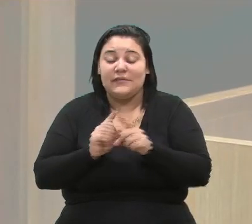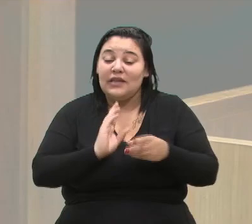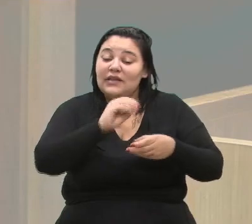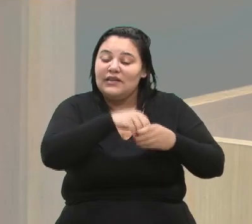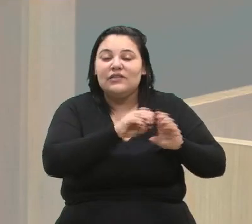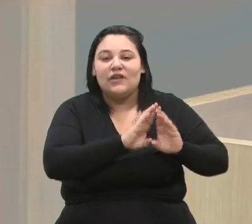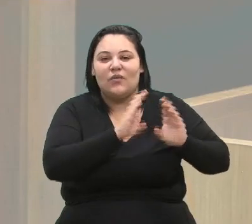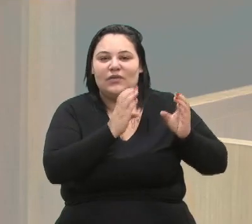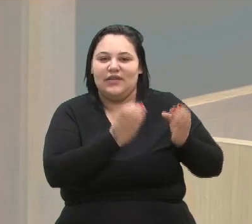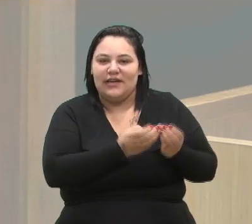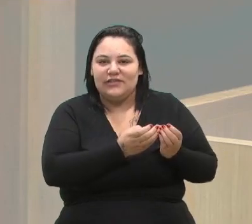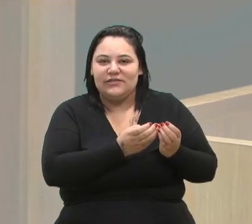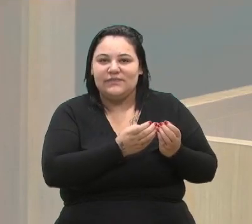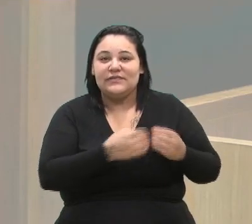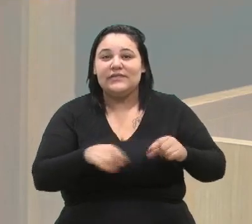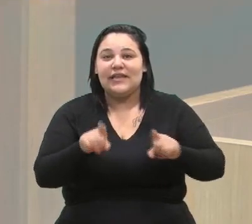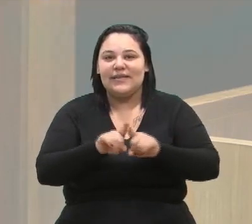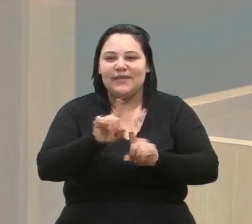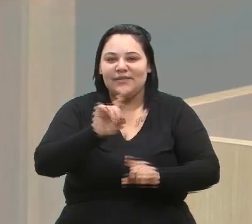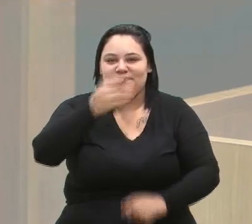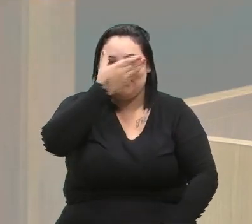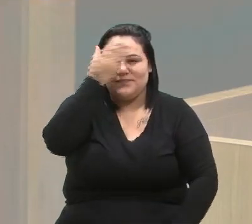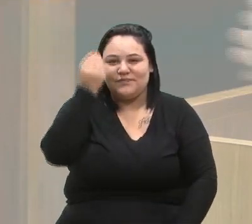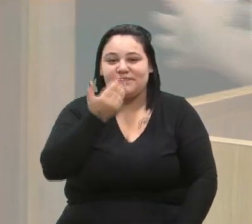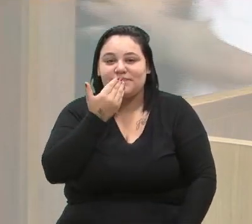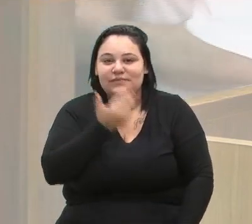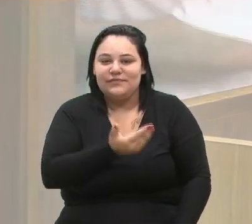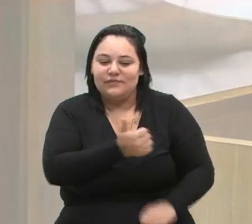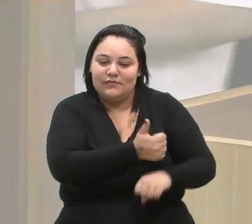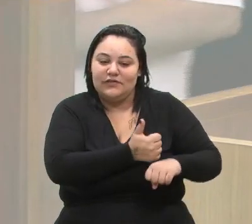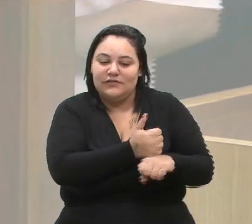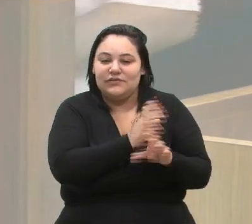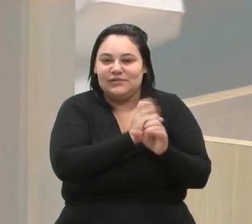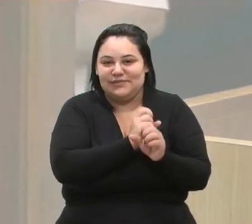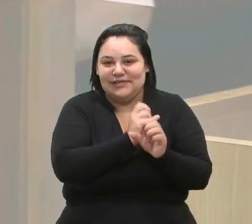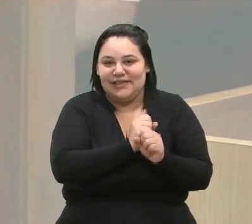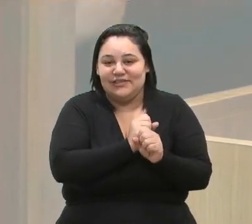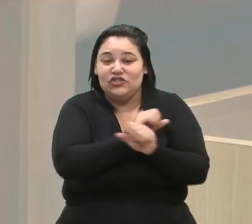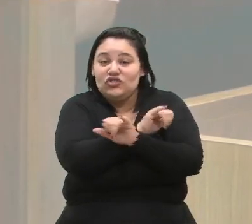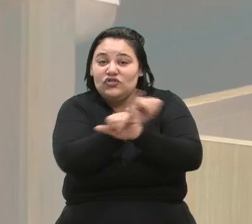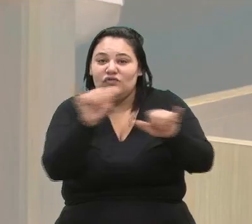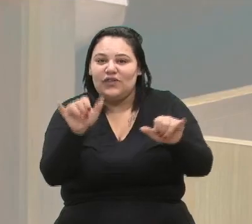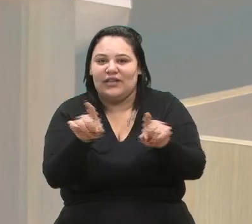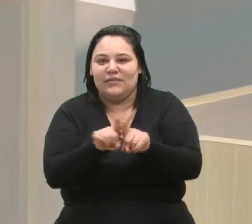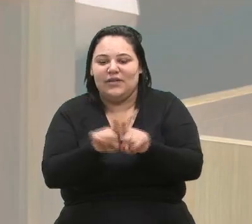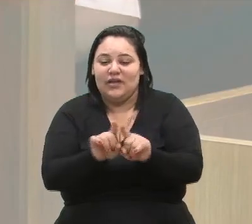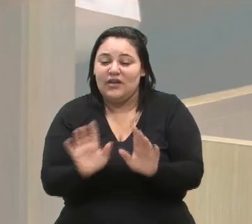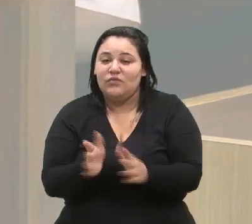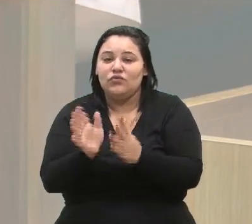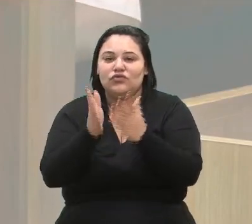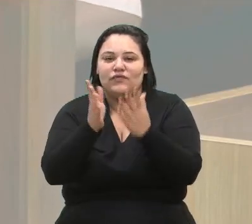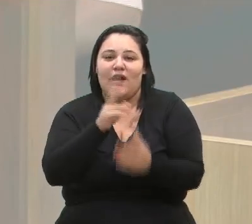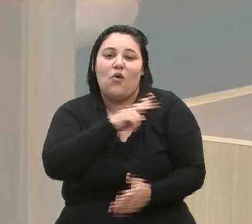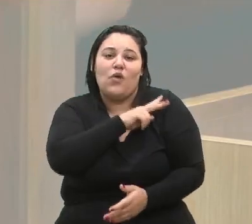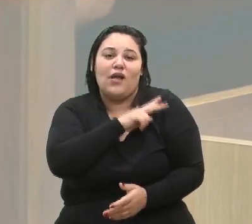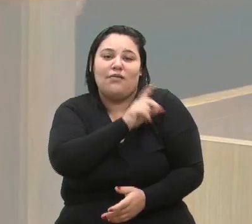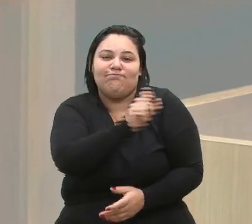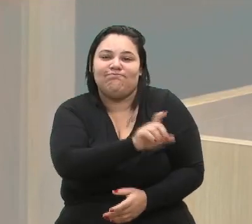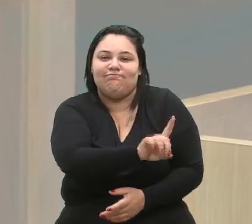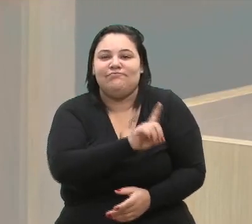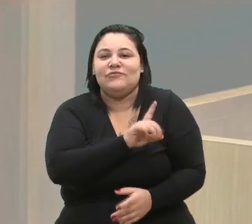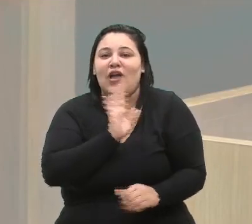comunidade. E não esqueçam de pedir para os seus contadores também divulgar e estimular seus clientes a